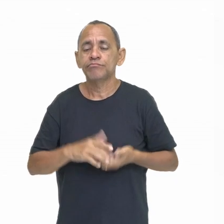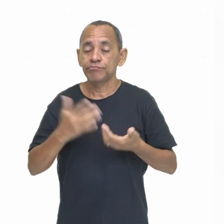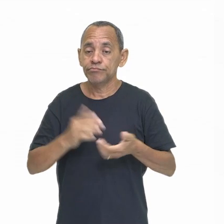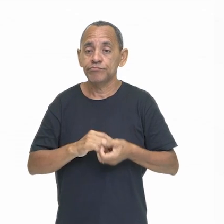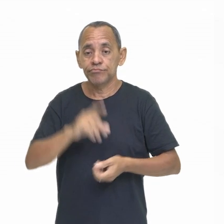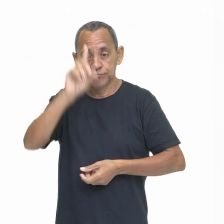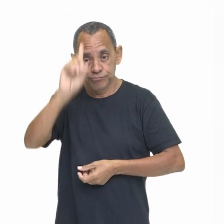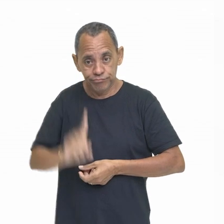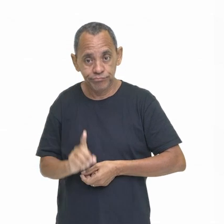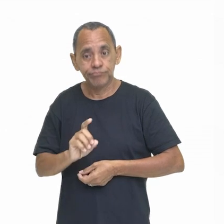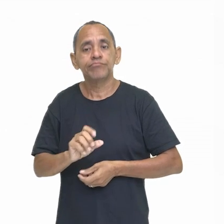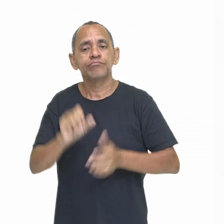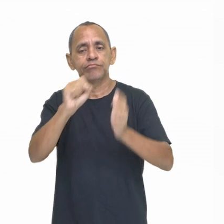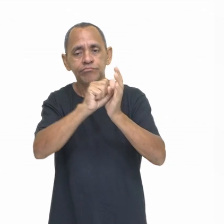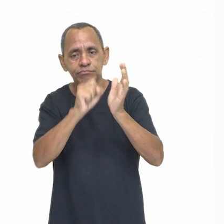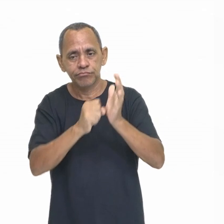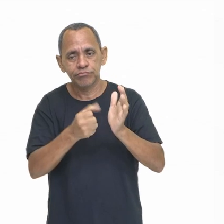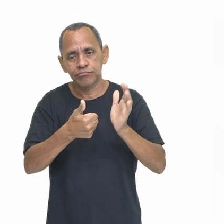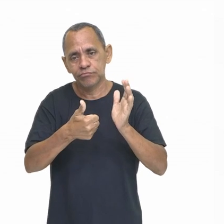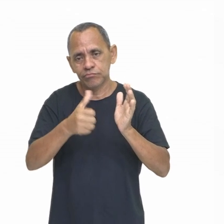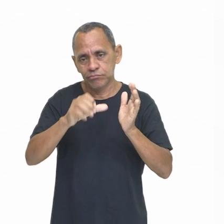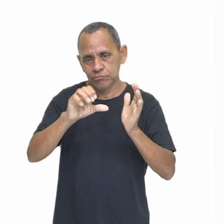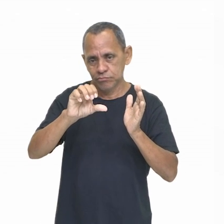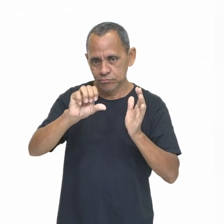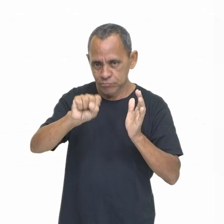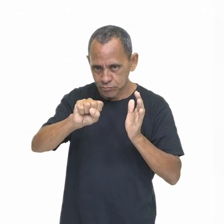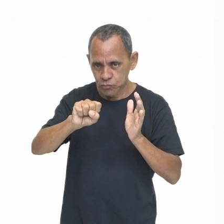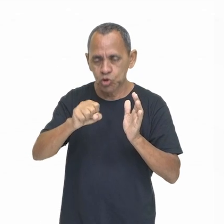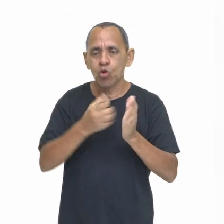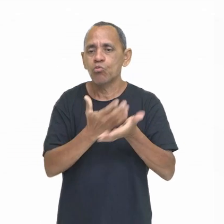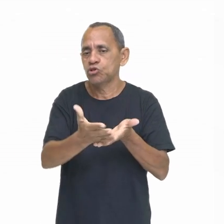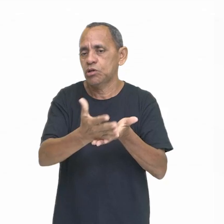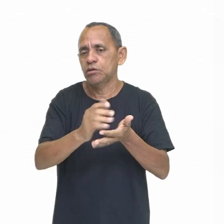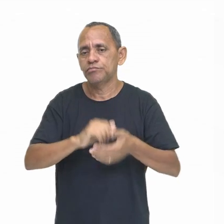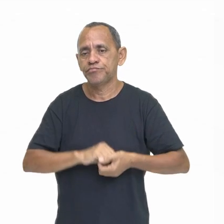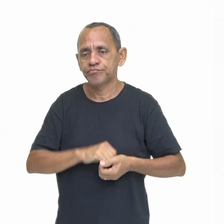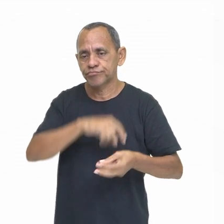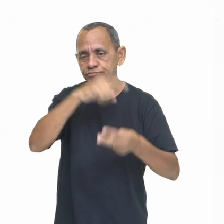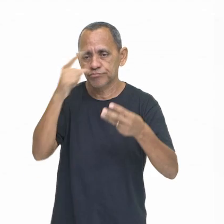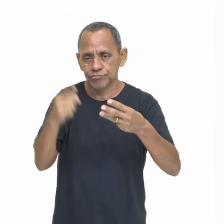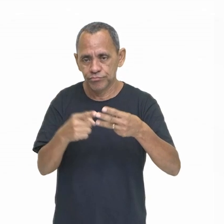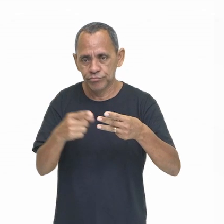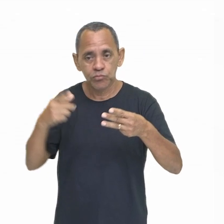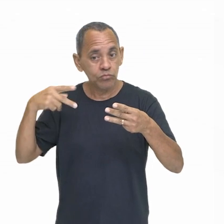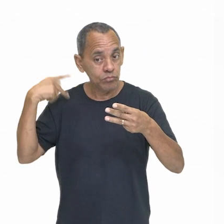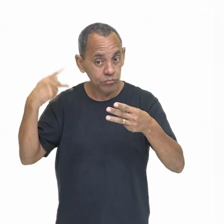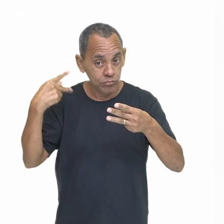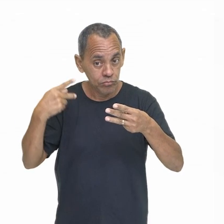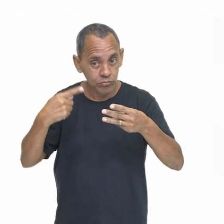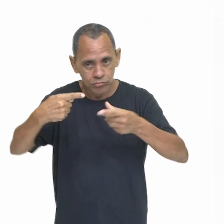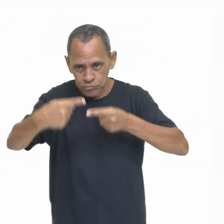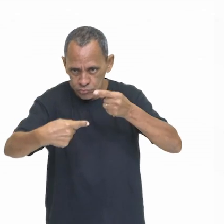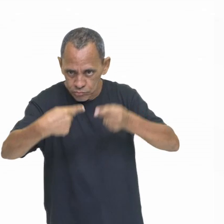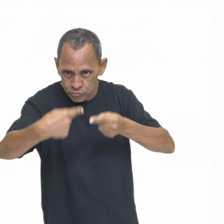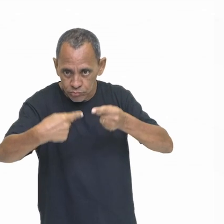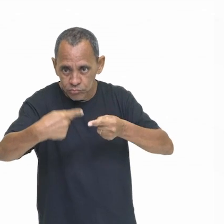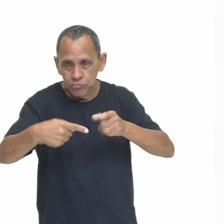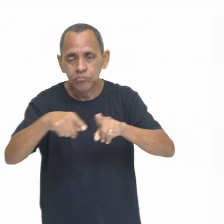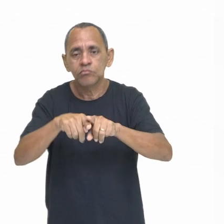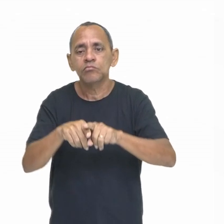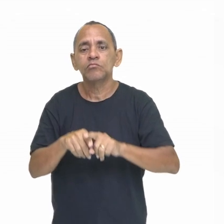aí no século XVIII. Depois nós vamos para os direitos políticos, que são os direitos que permitem aos